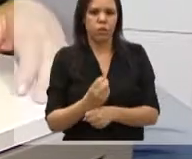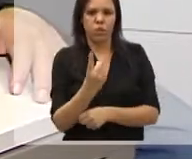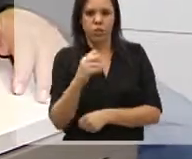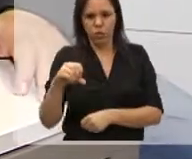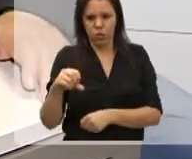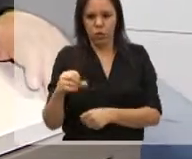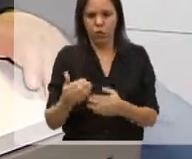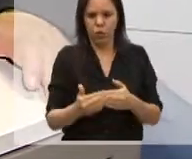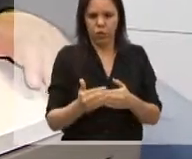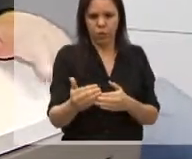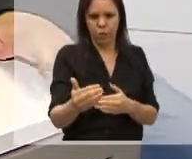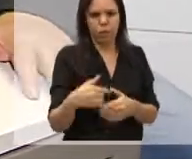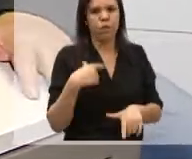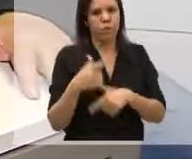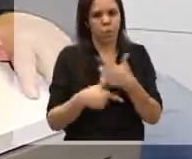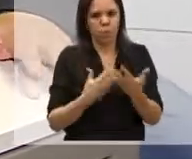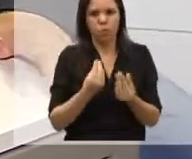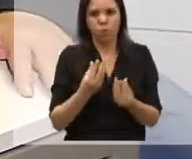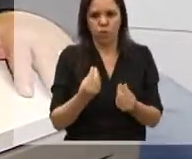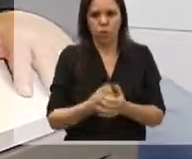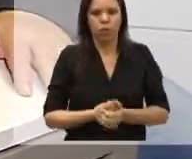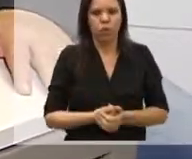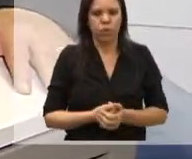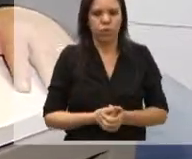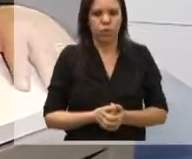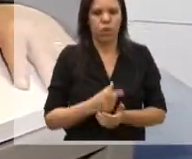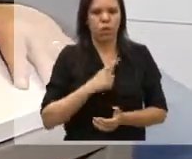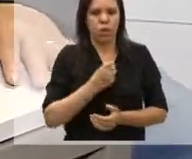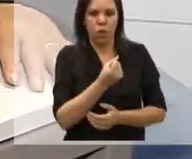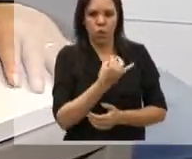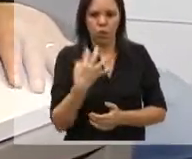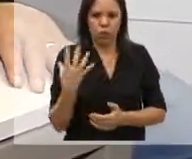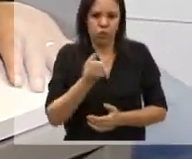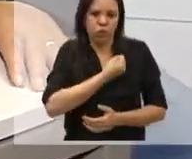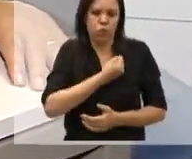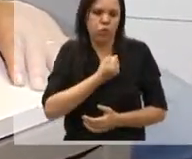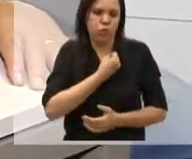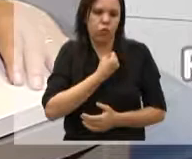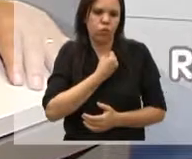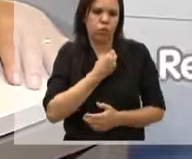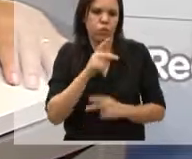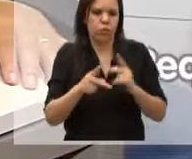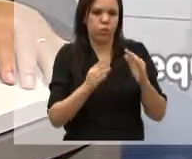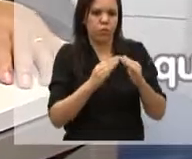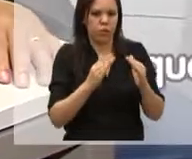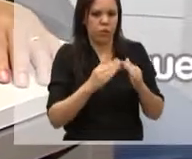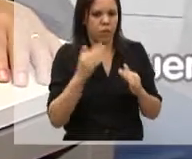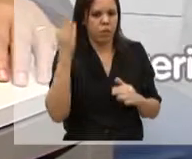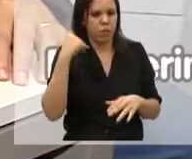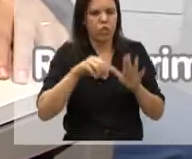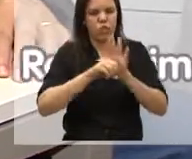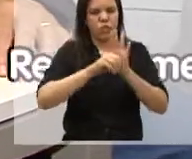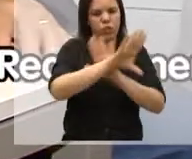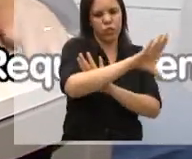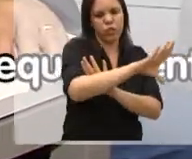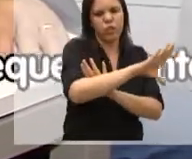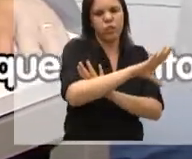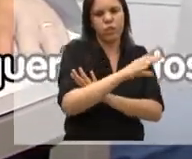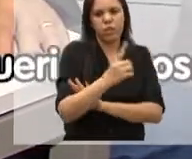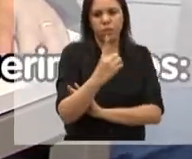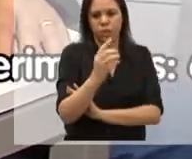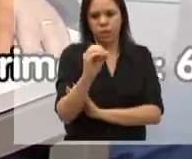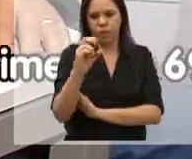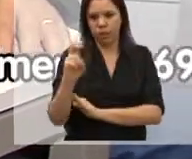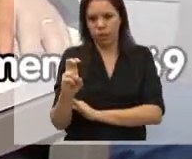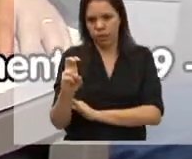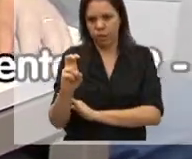semestre, a gente vê que o senhor trabalhou bastante. Eu peguei aqui alguns números para o pessoal de casa saber. Só de indicação até agora foram